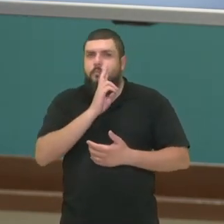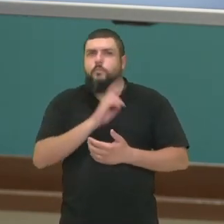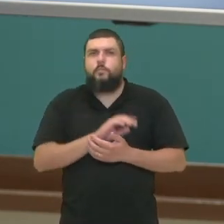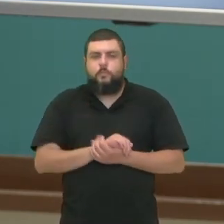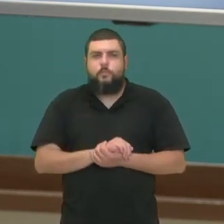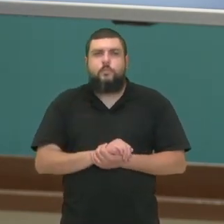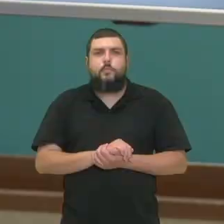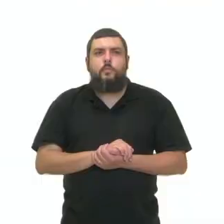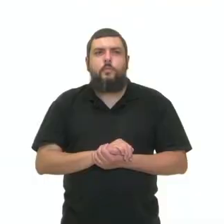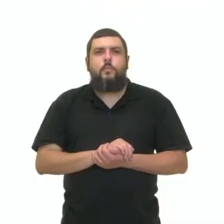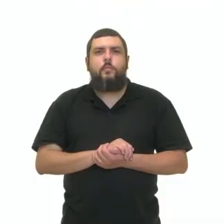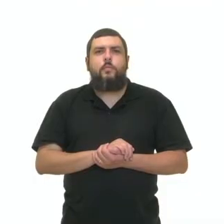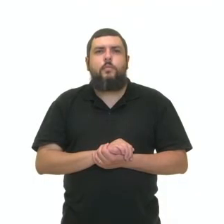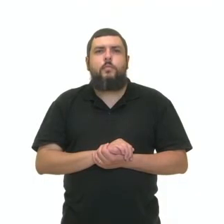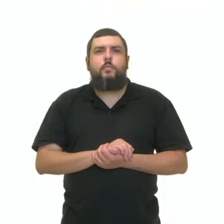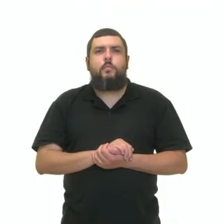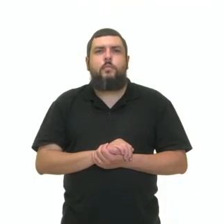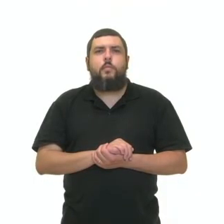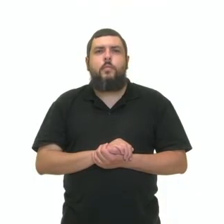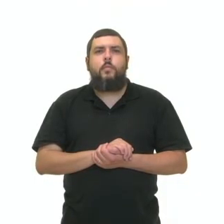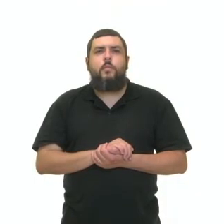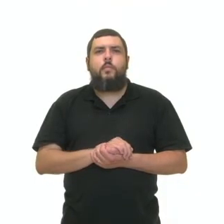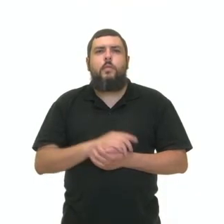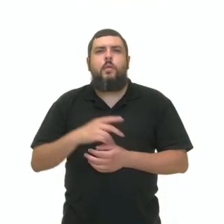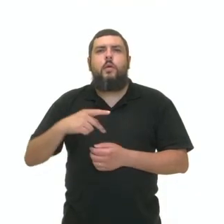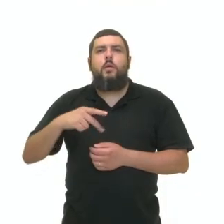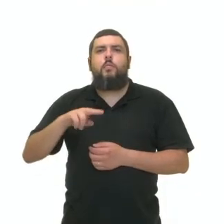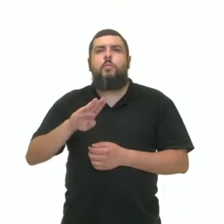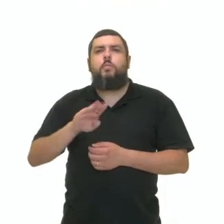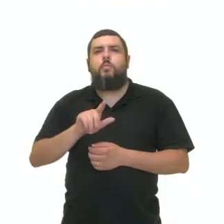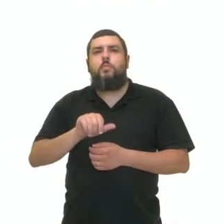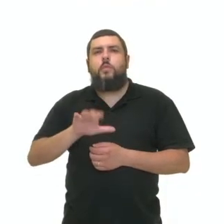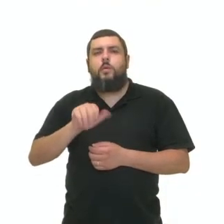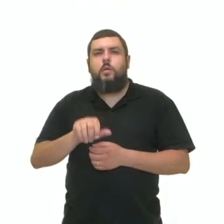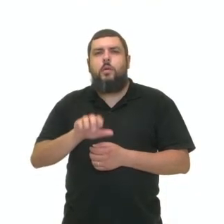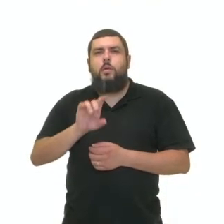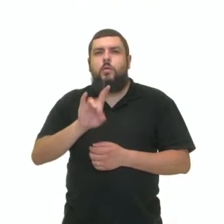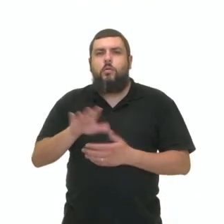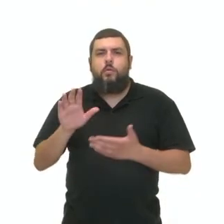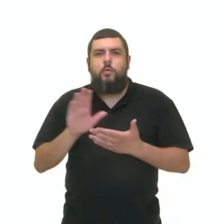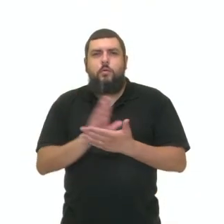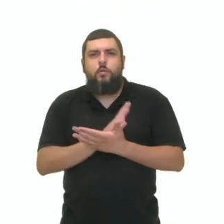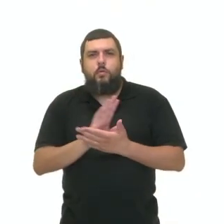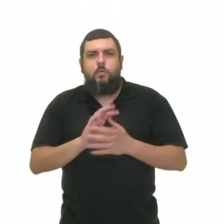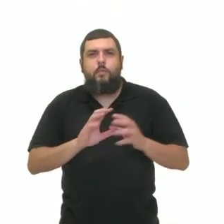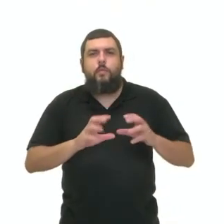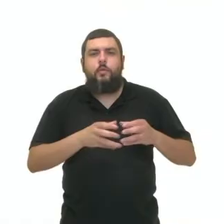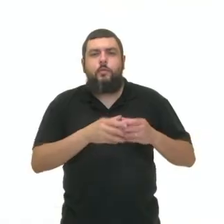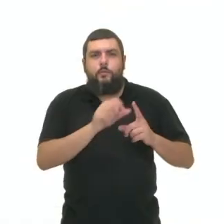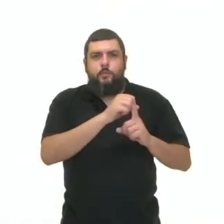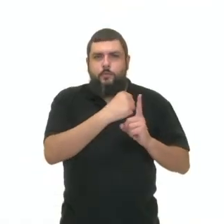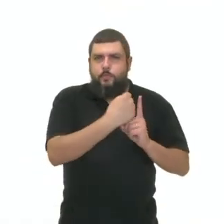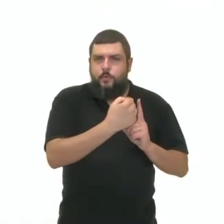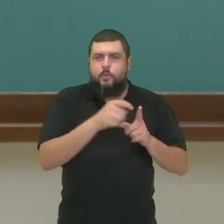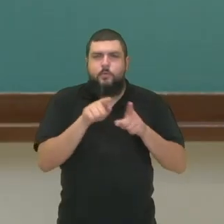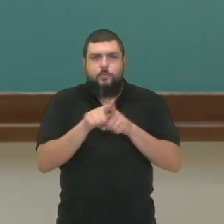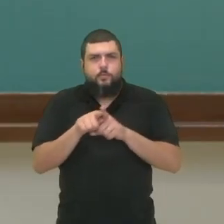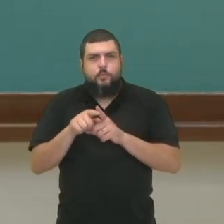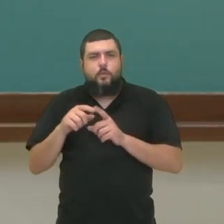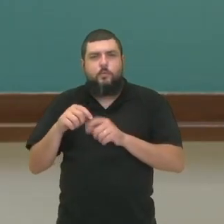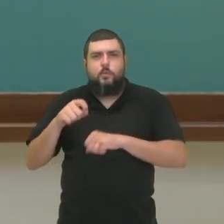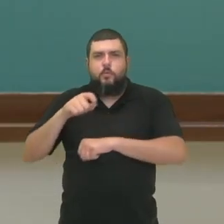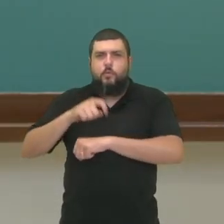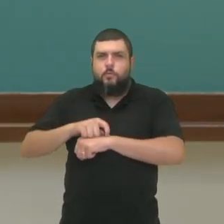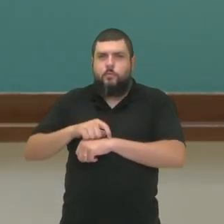Apesar de pública, seu nome acabava sendo dividido pelos grupos sociais em horários. Então, o que esse slide quer trazer para nós? Apesar de